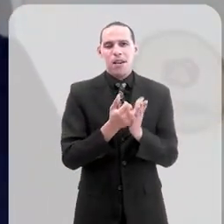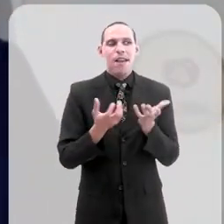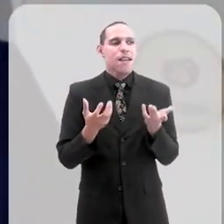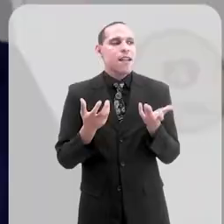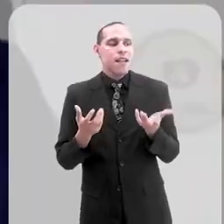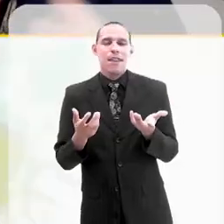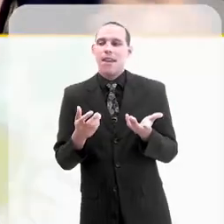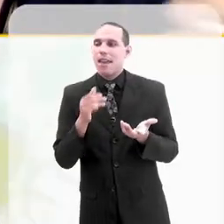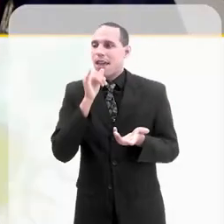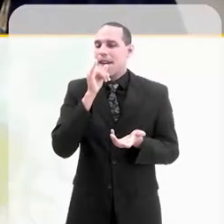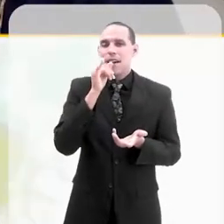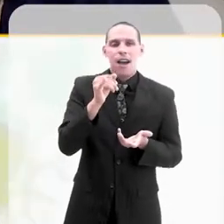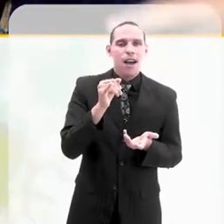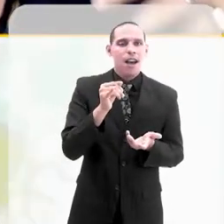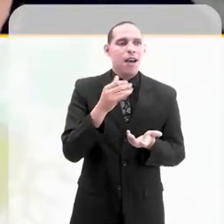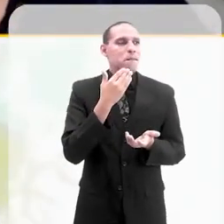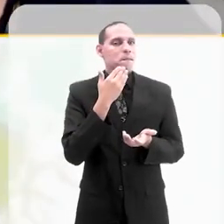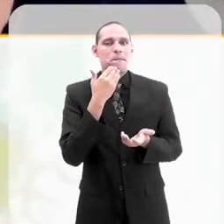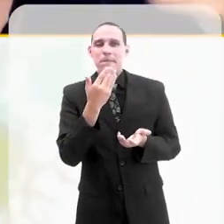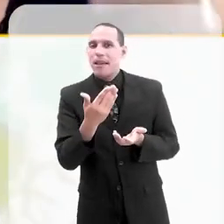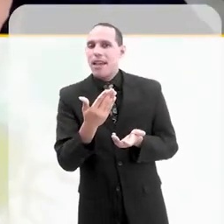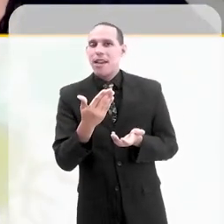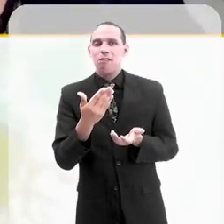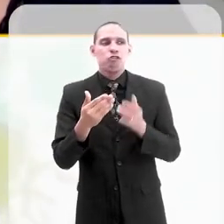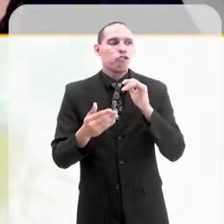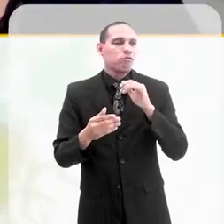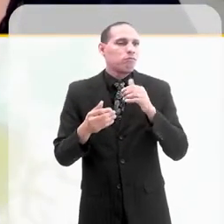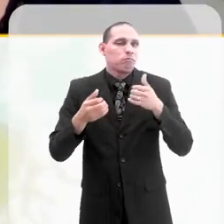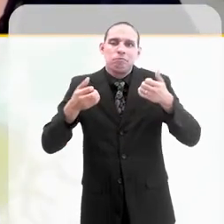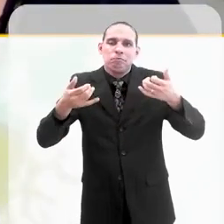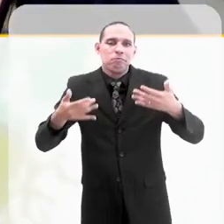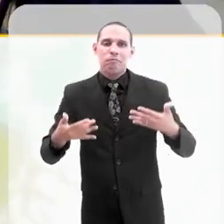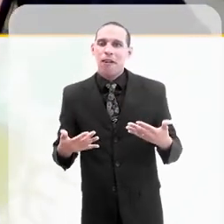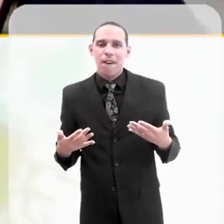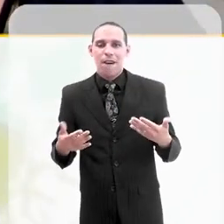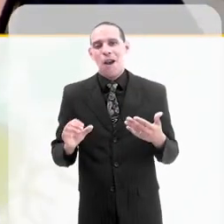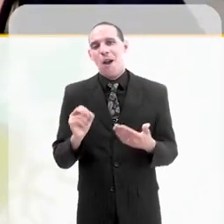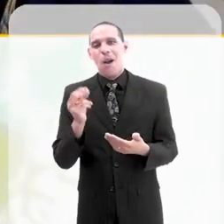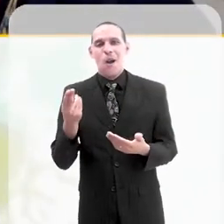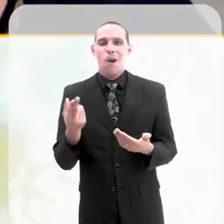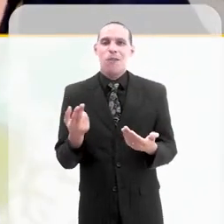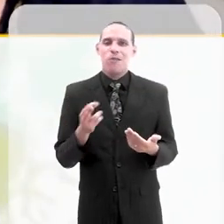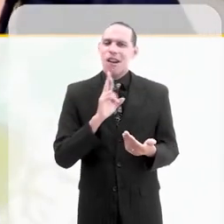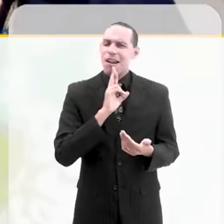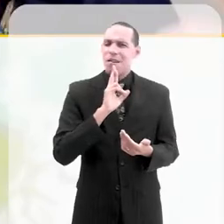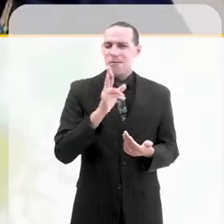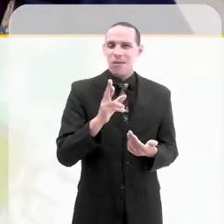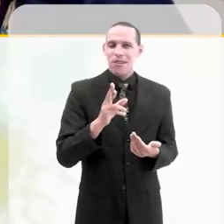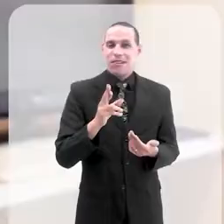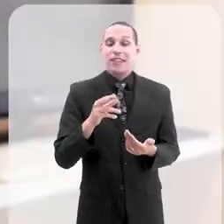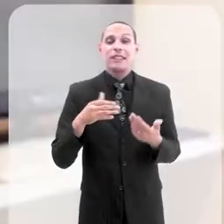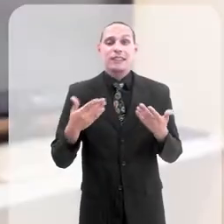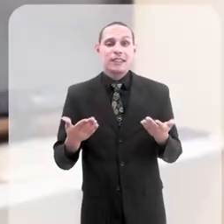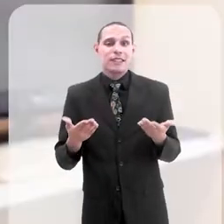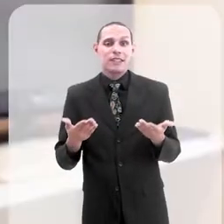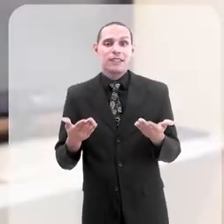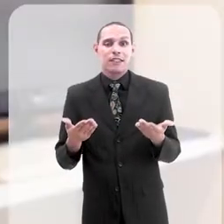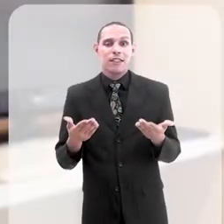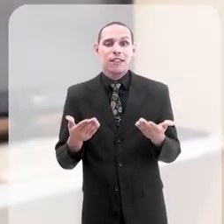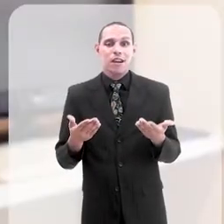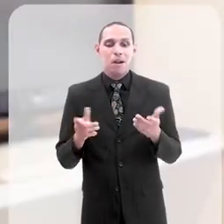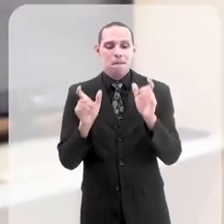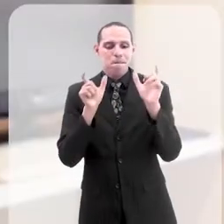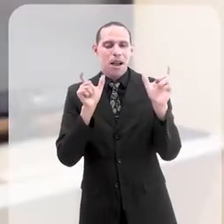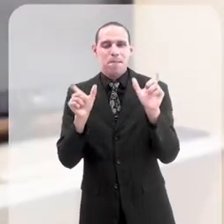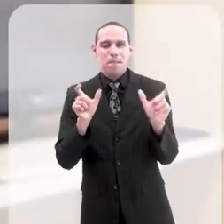para ele informar algo, para ele pedir ou dizer, ou, né, entrar numa E resposta começar, de um pode diálogo. começar com aquele jogo